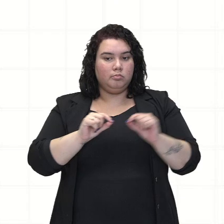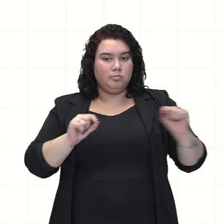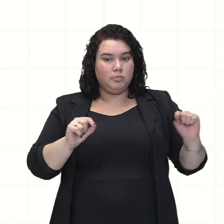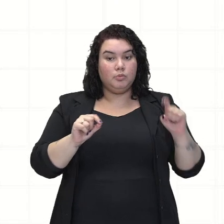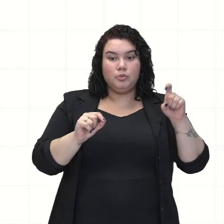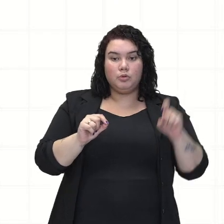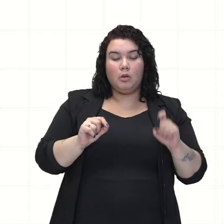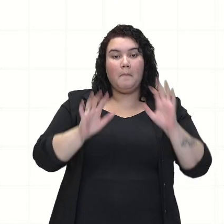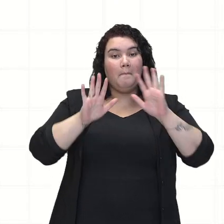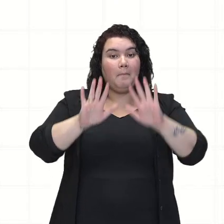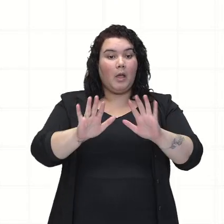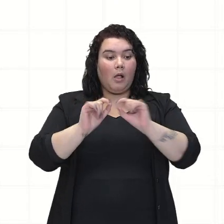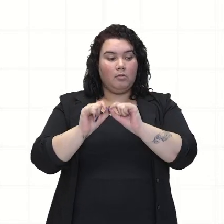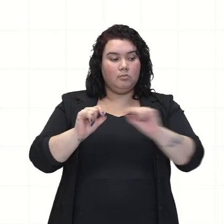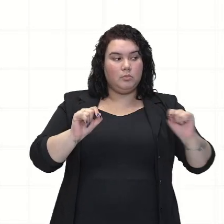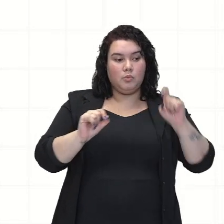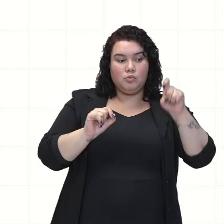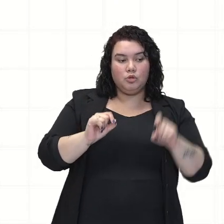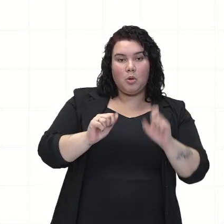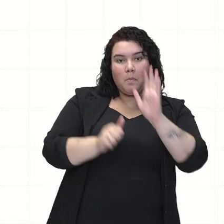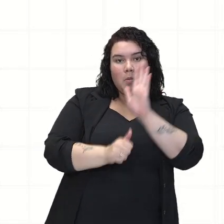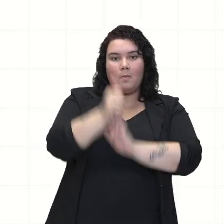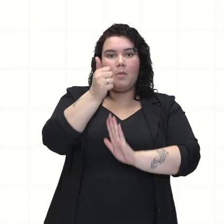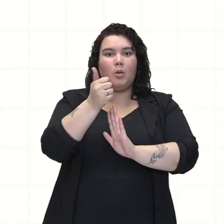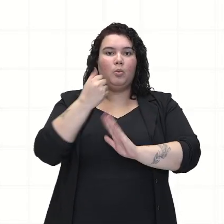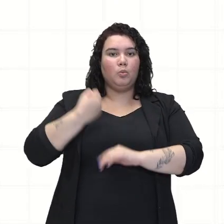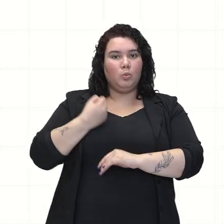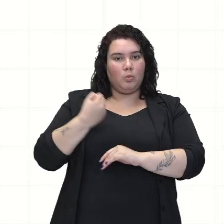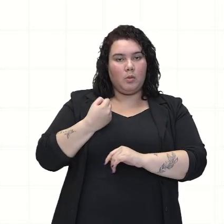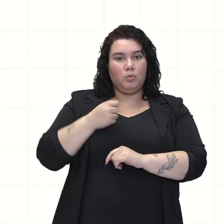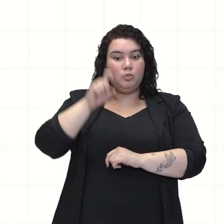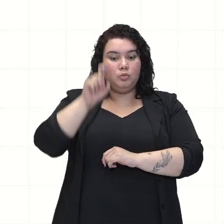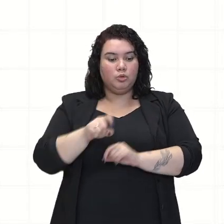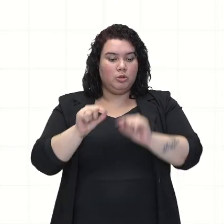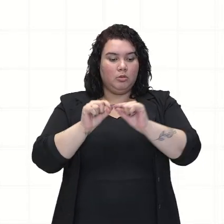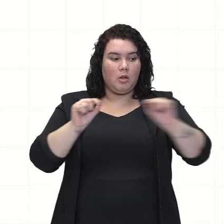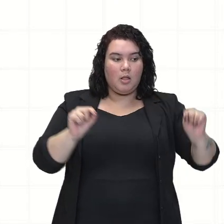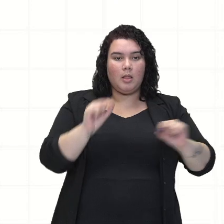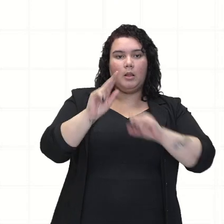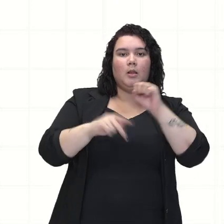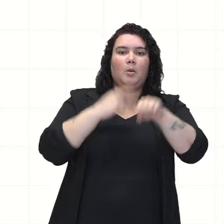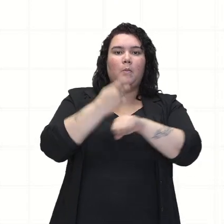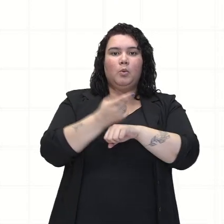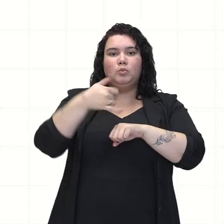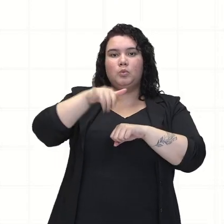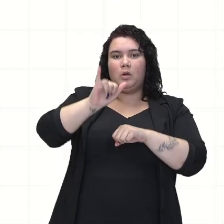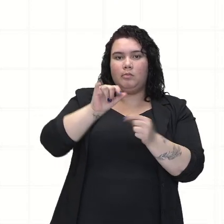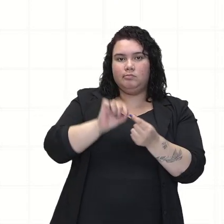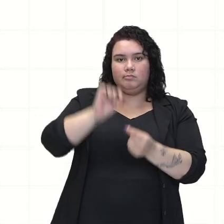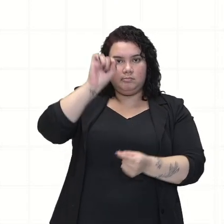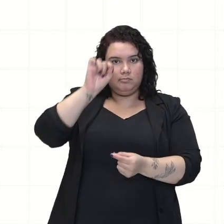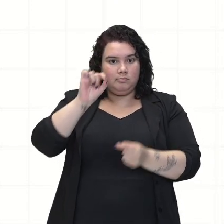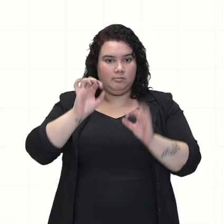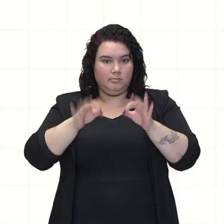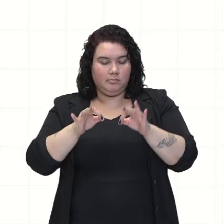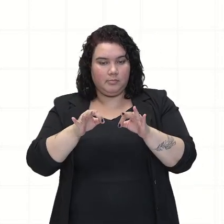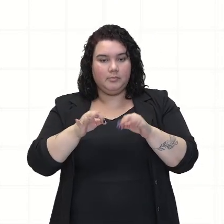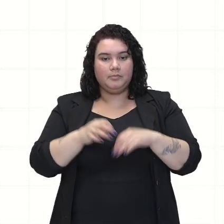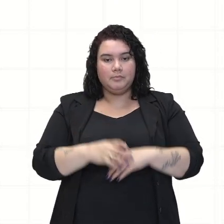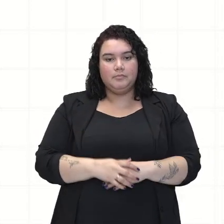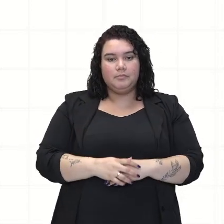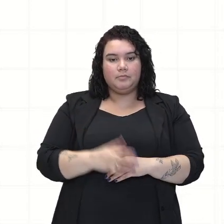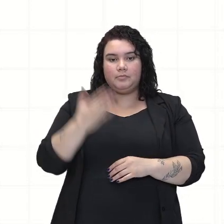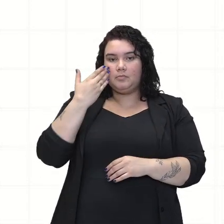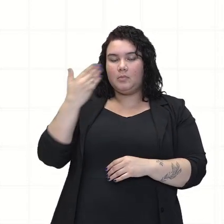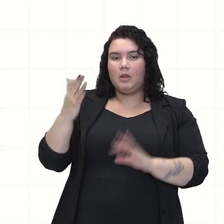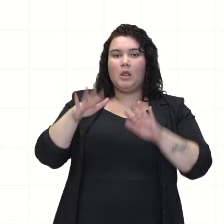do horizontal, e depois o Y, que fica na vertical, né? Ó.